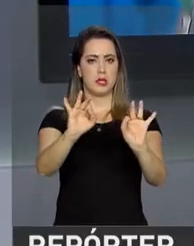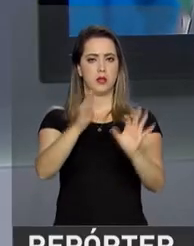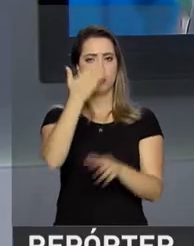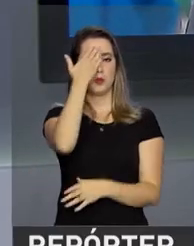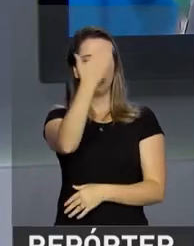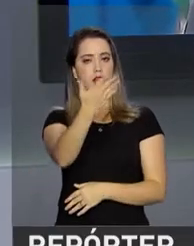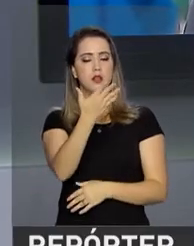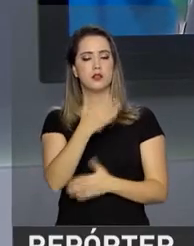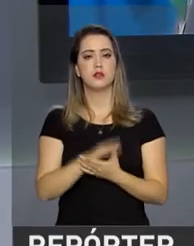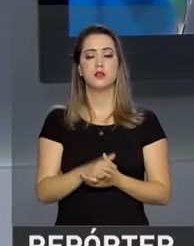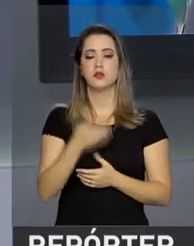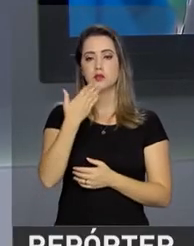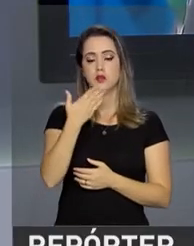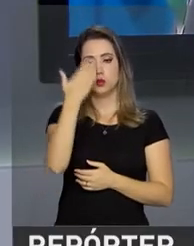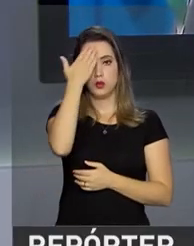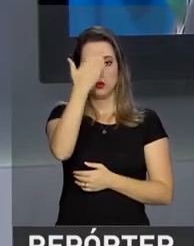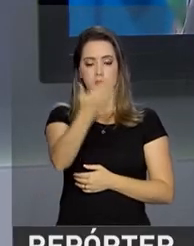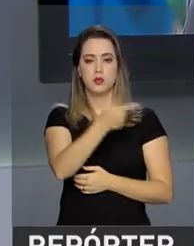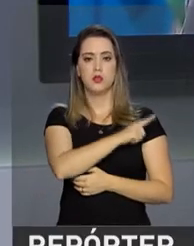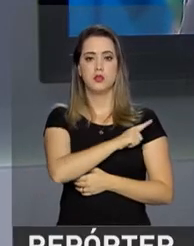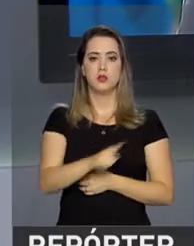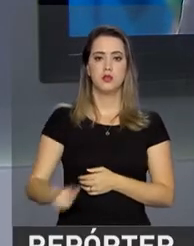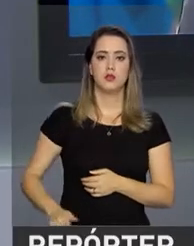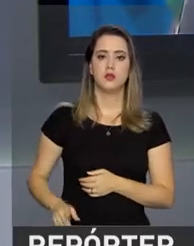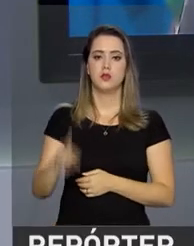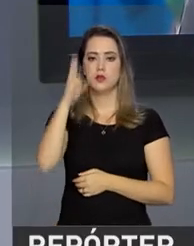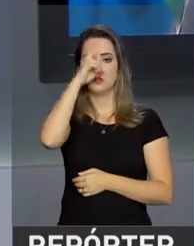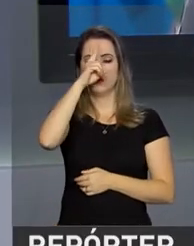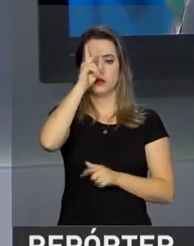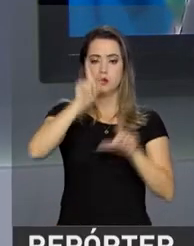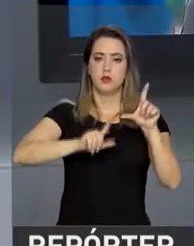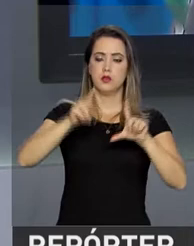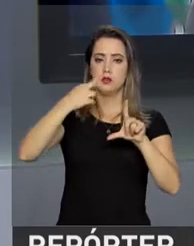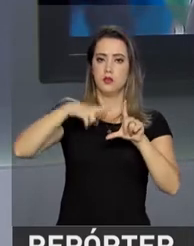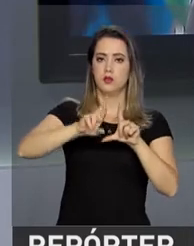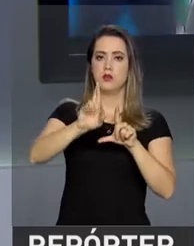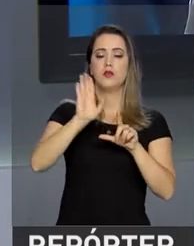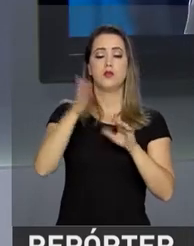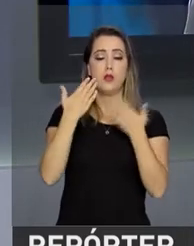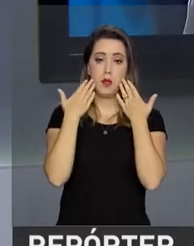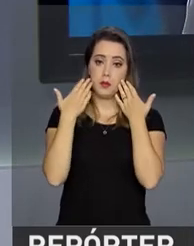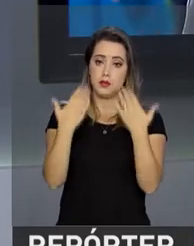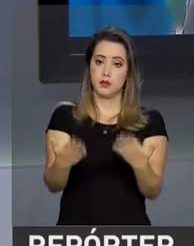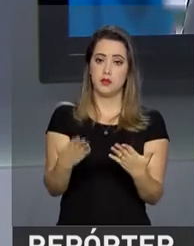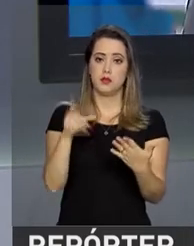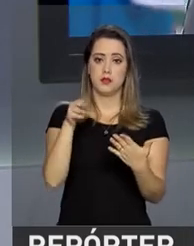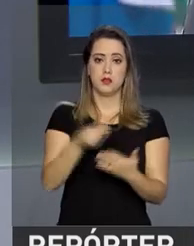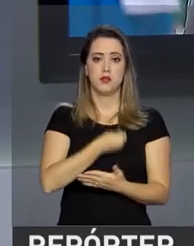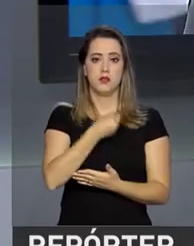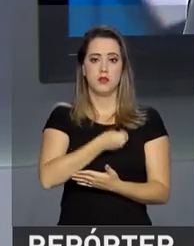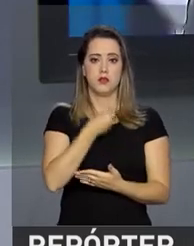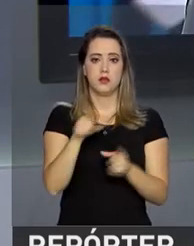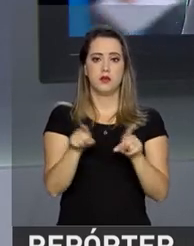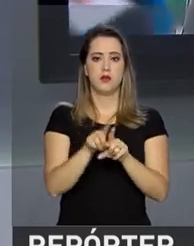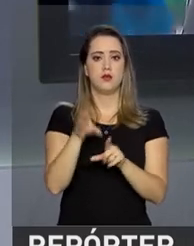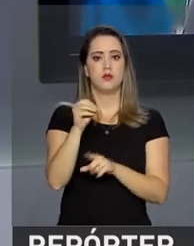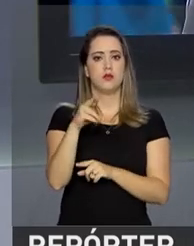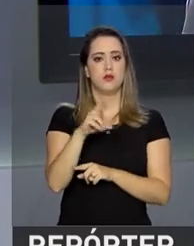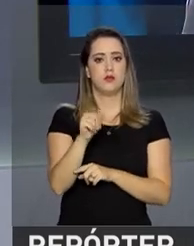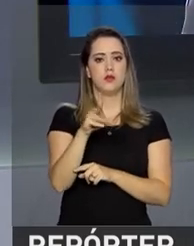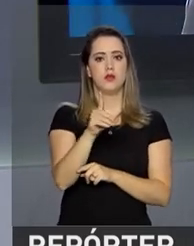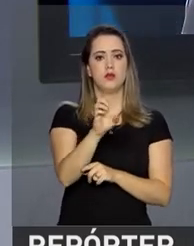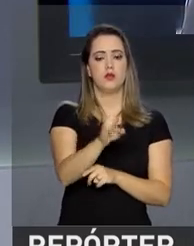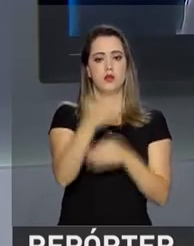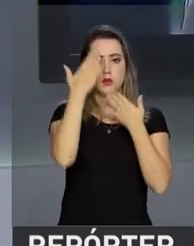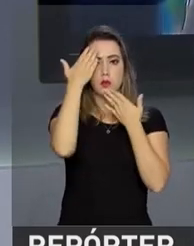Muito obrigado a você e ao governador Paulo Hartung. Lembrando que a TV NBR vai transmitir logo mais ao vivo a cerimônia de entrega da Ordem do Mérito